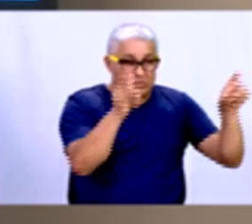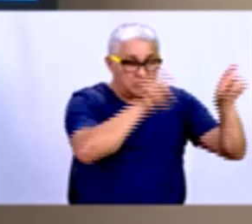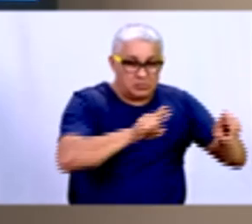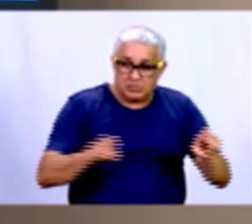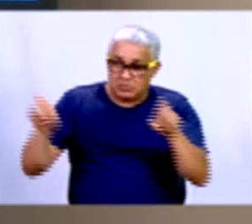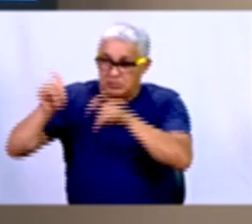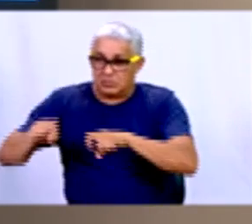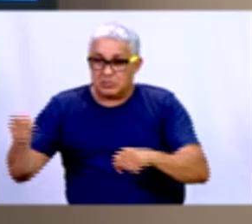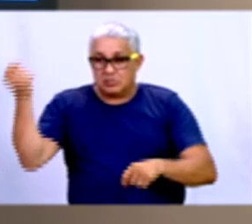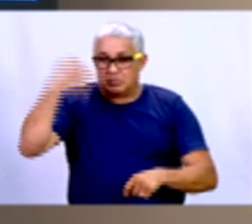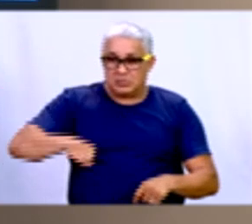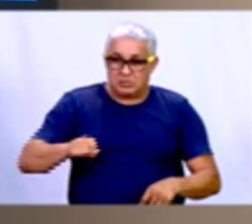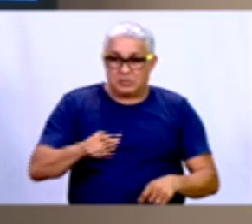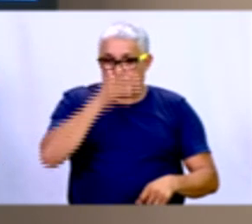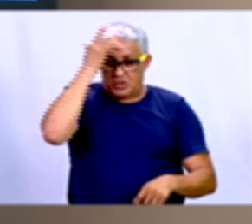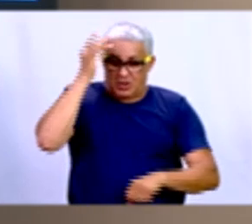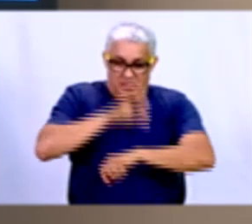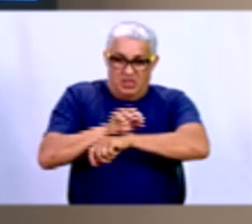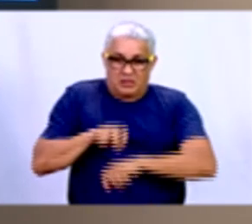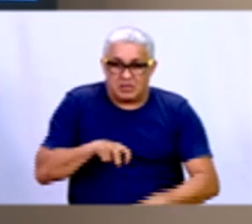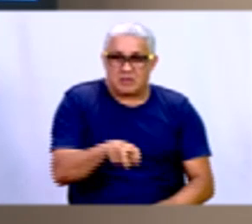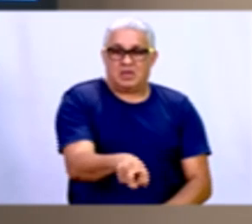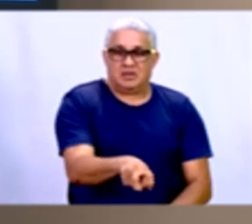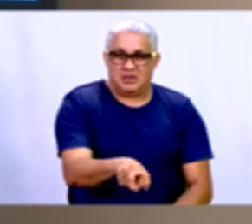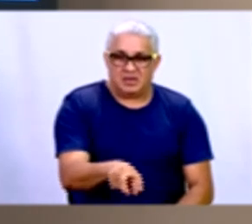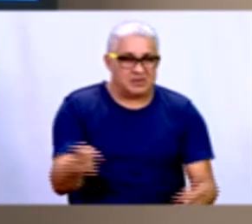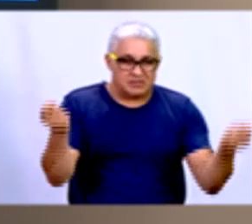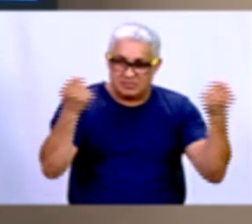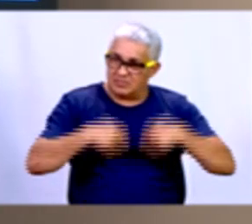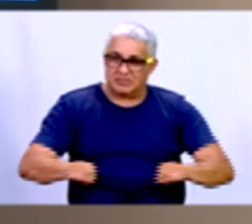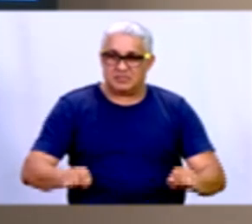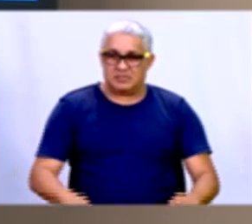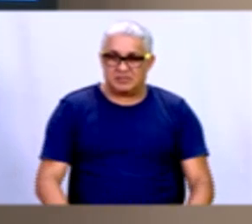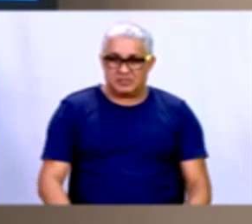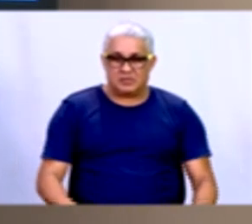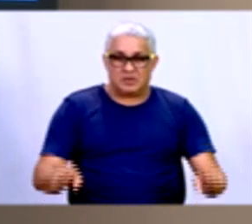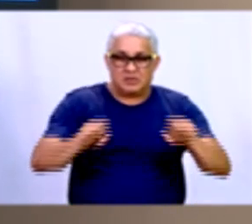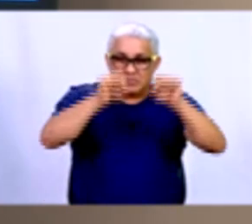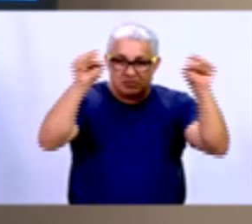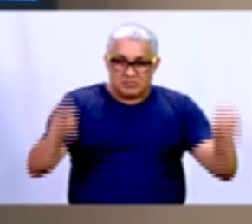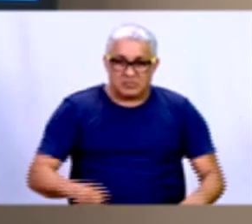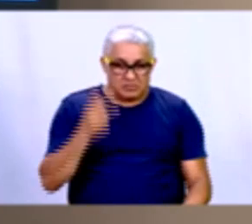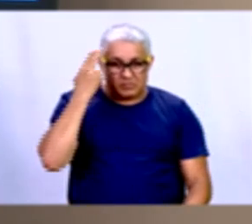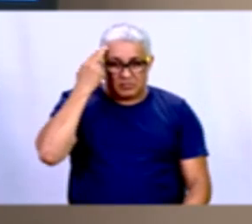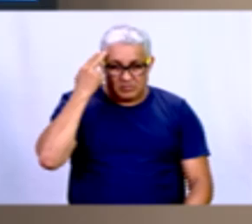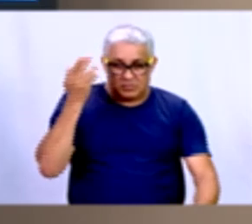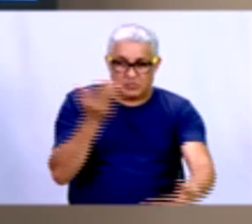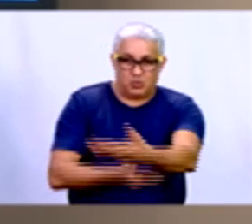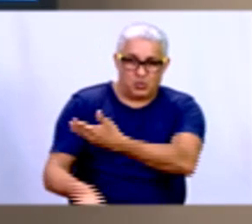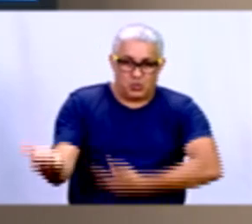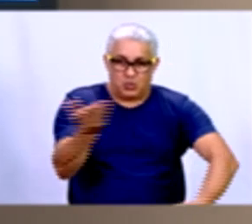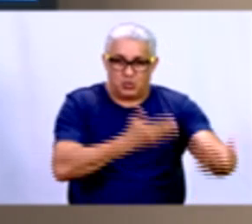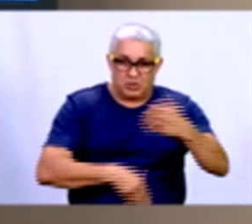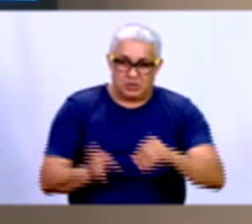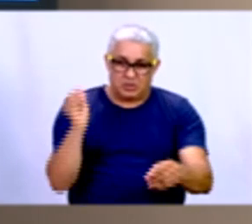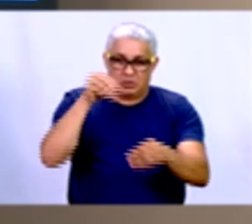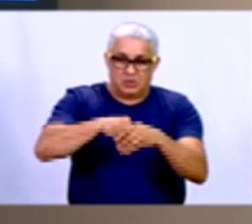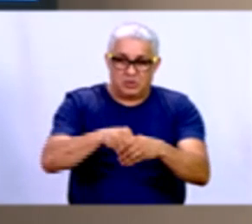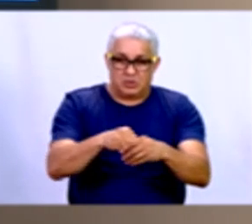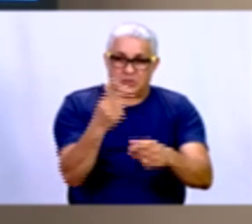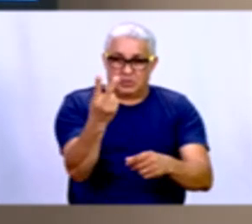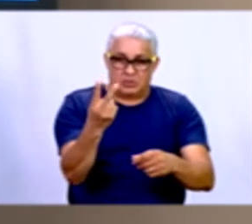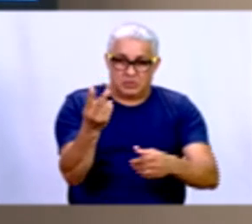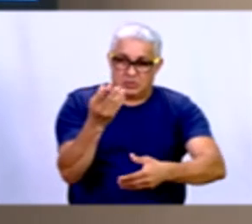precisa ter acesso a uma máquina para que os sistemas funcionem, né? Eu coloco 2 sistemas